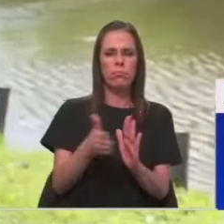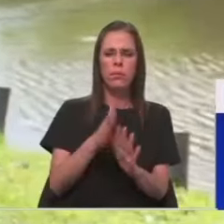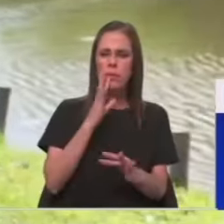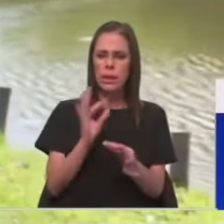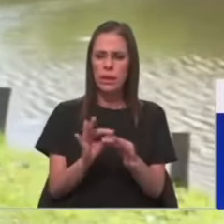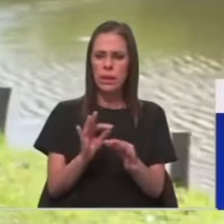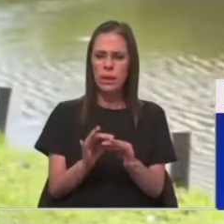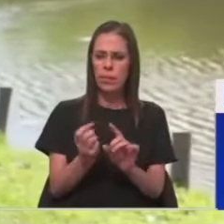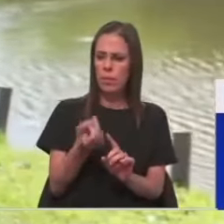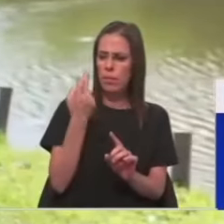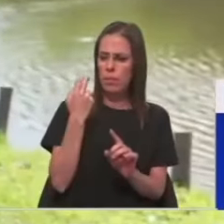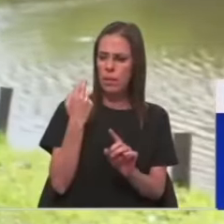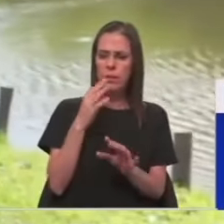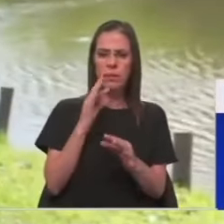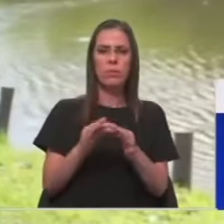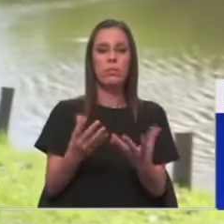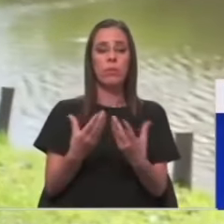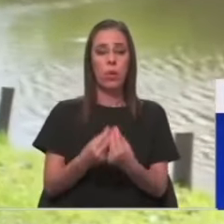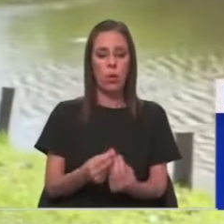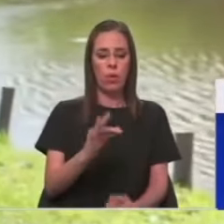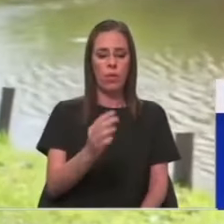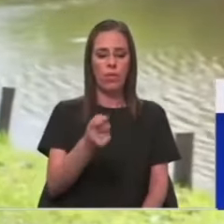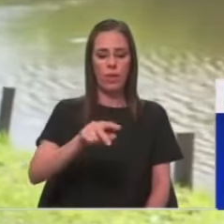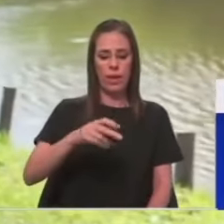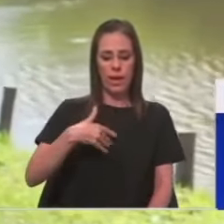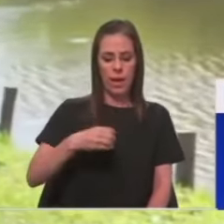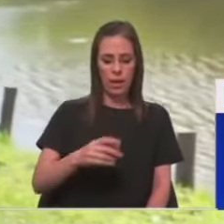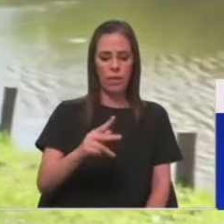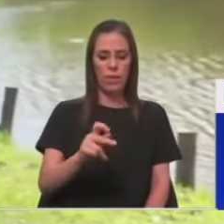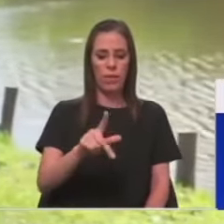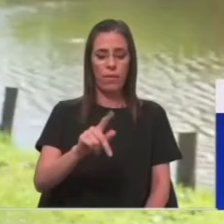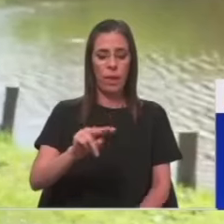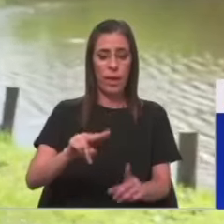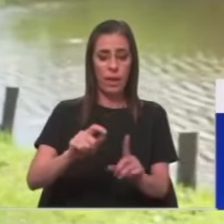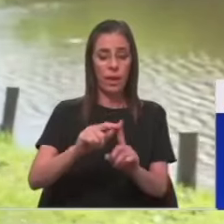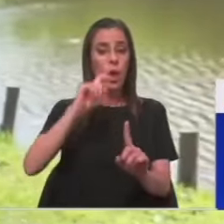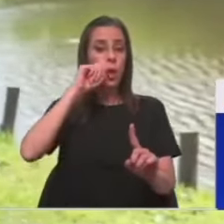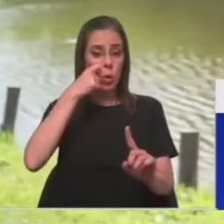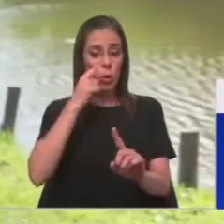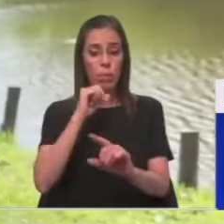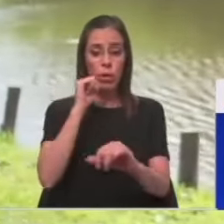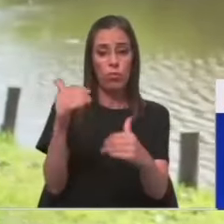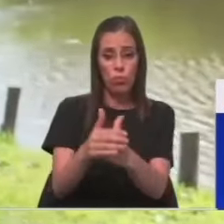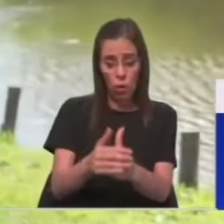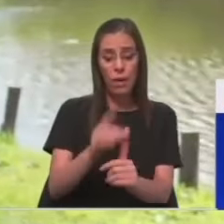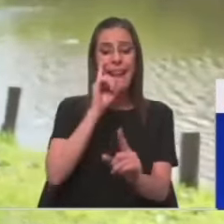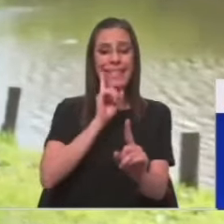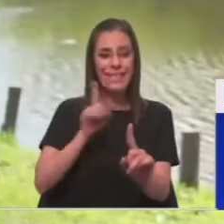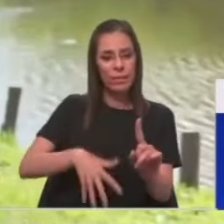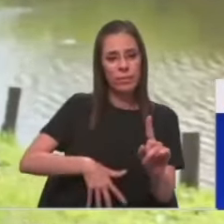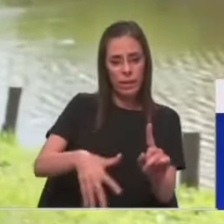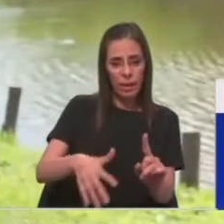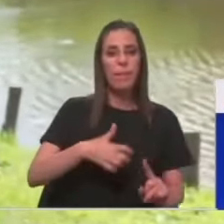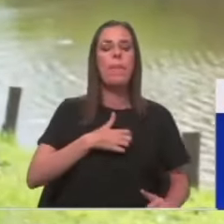Setembro passado esteve com Fernando Valente suspeito do homicídio de Mónica Silva na